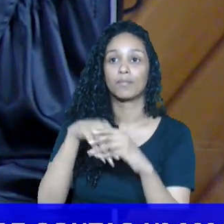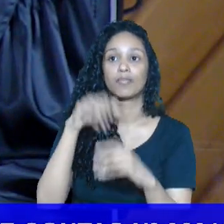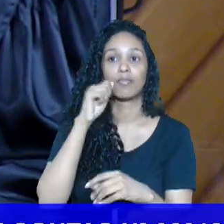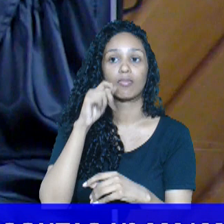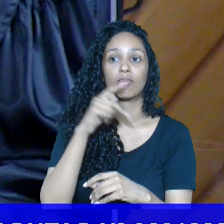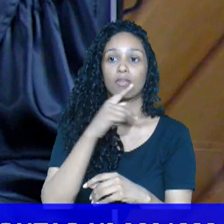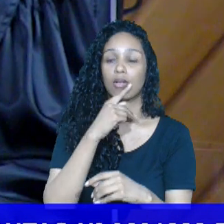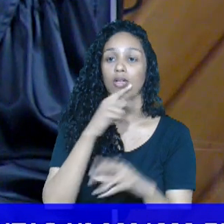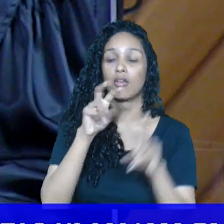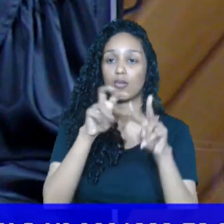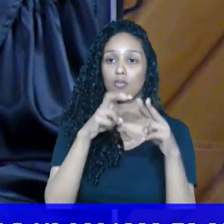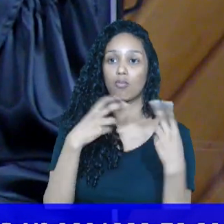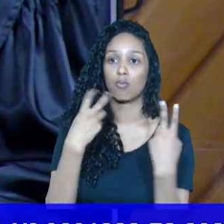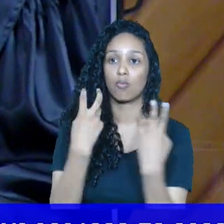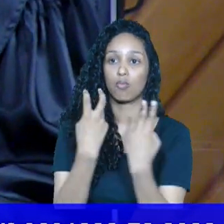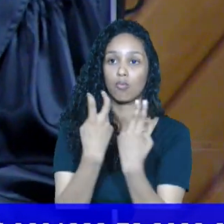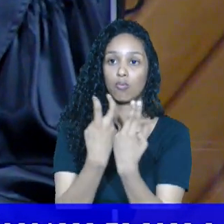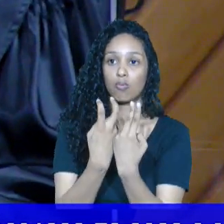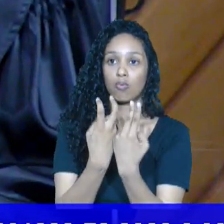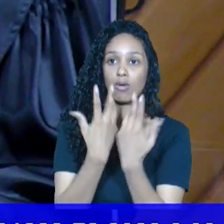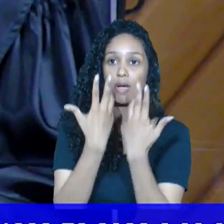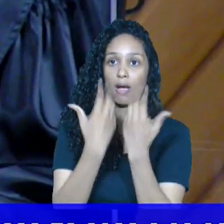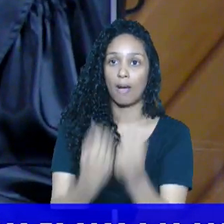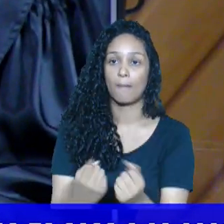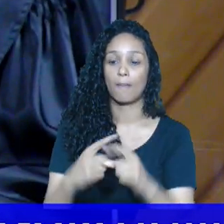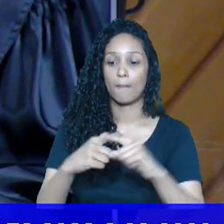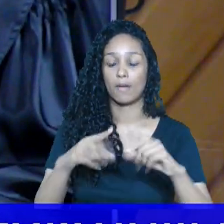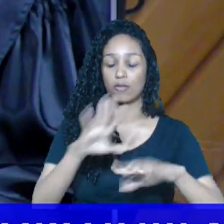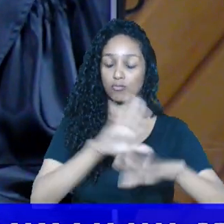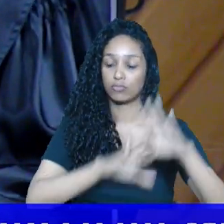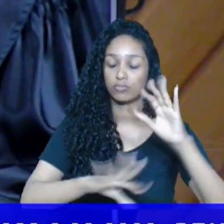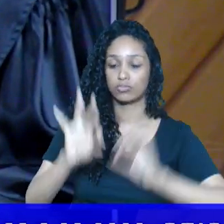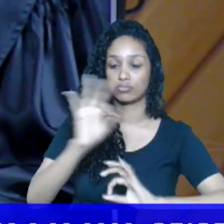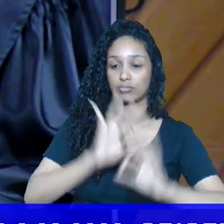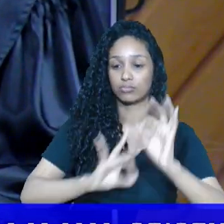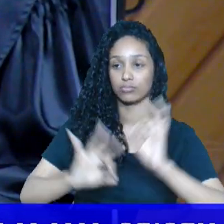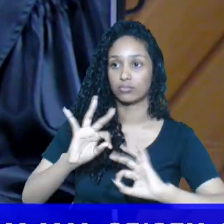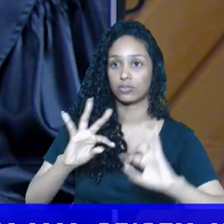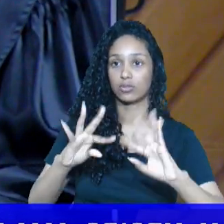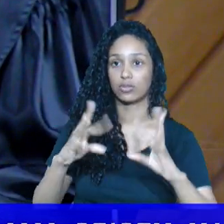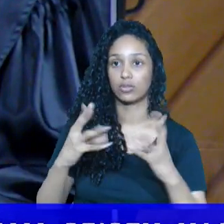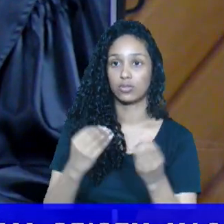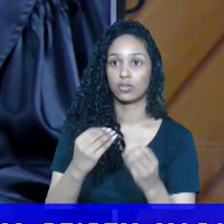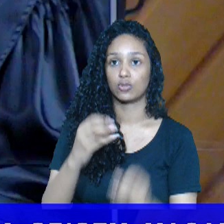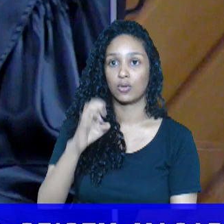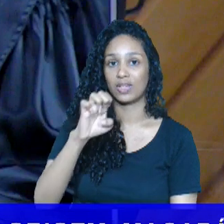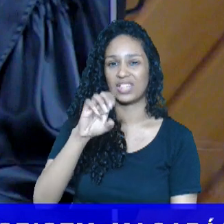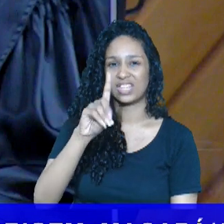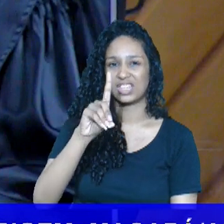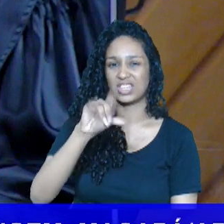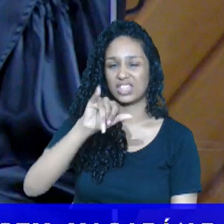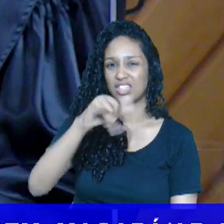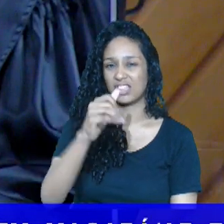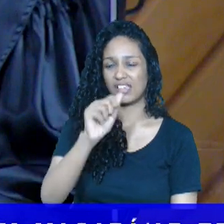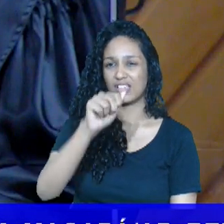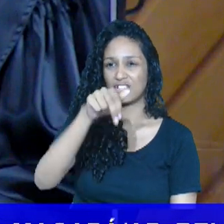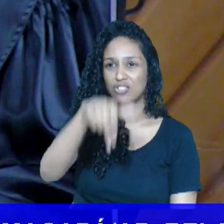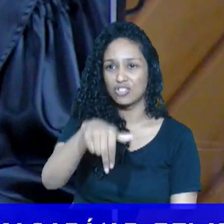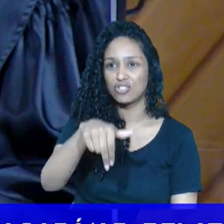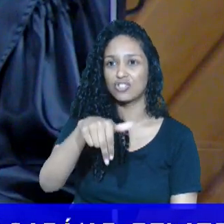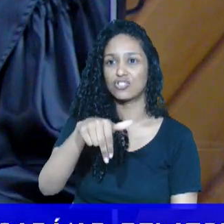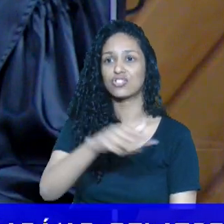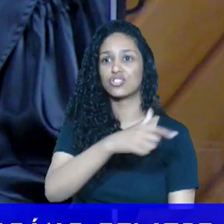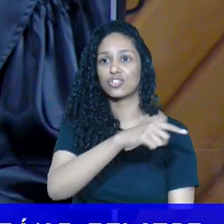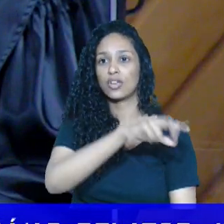por unanimidade, aprovou com ressalva a prestação de conta de Ederjan Cardoso da Silva, referente à eleição